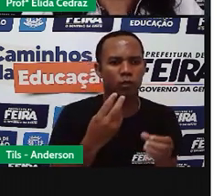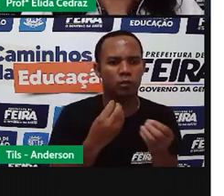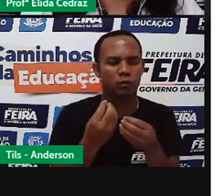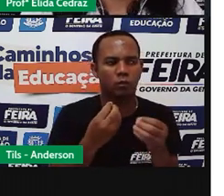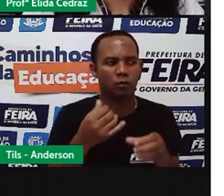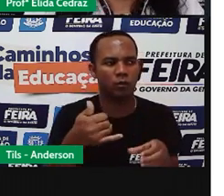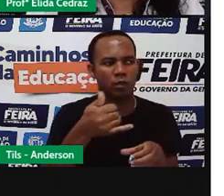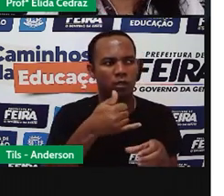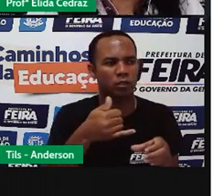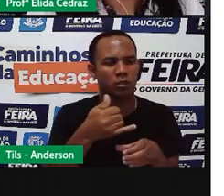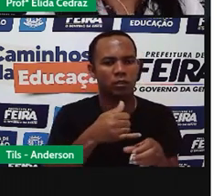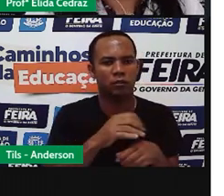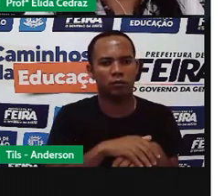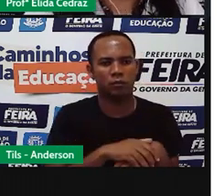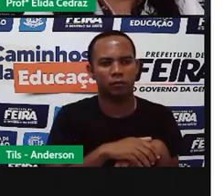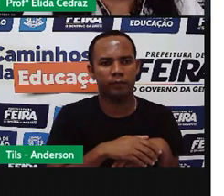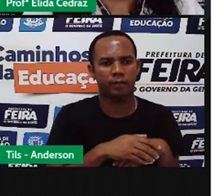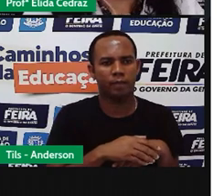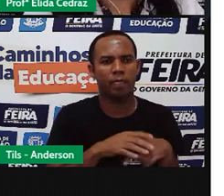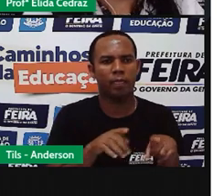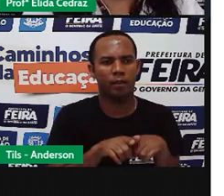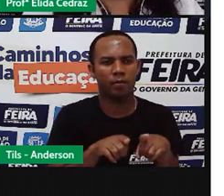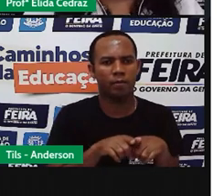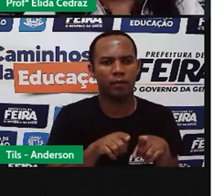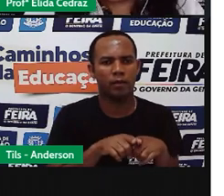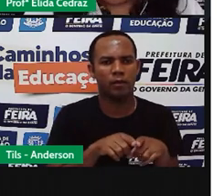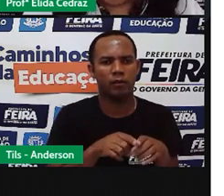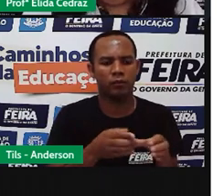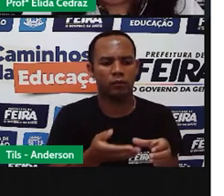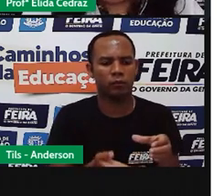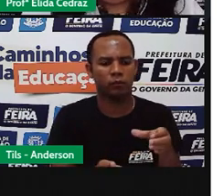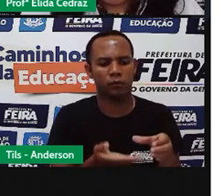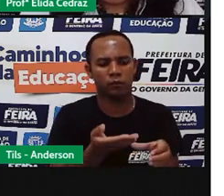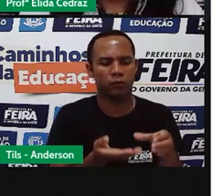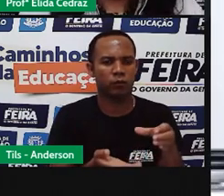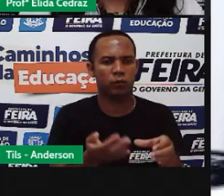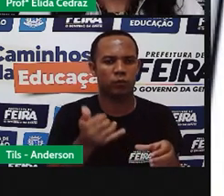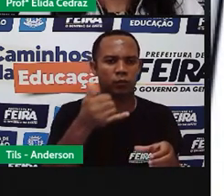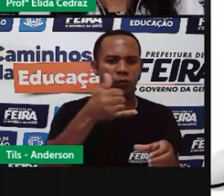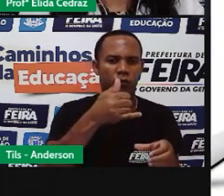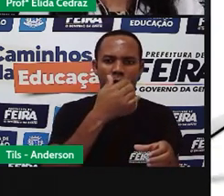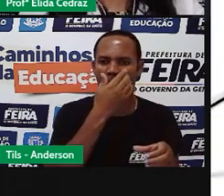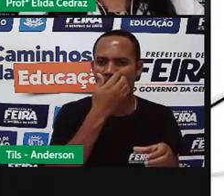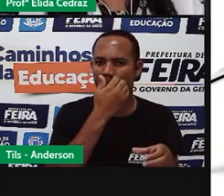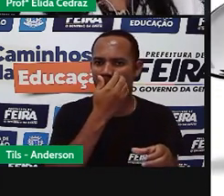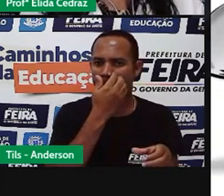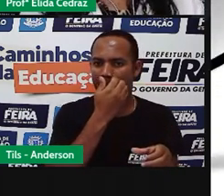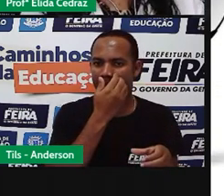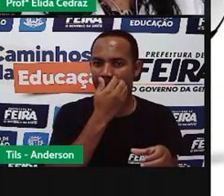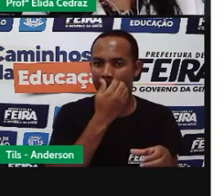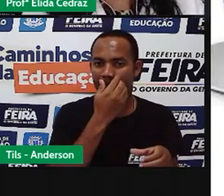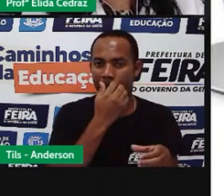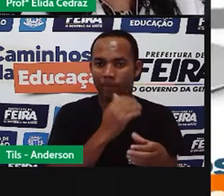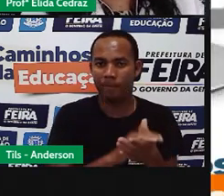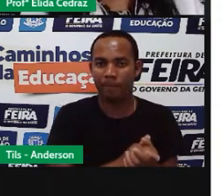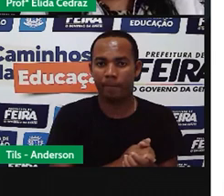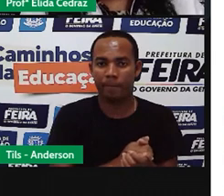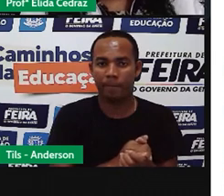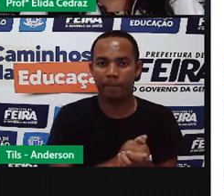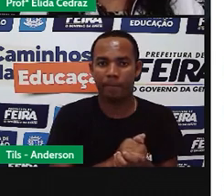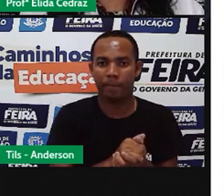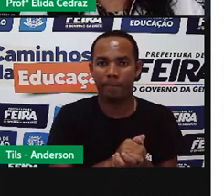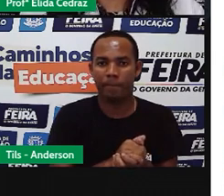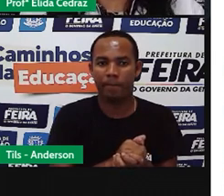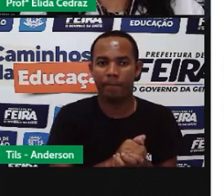azeite. Os líquidos também são medidos dessa forma. E as medidas